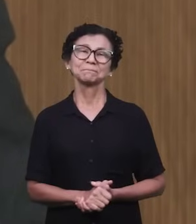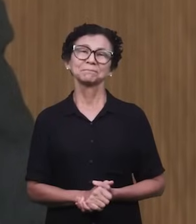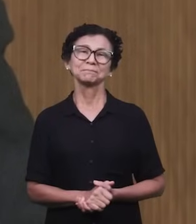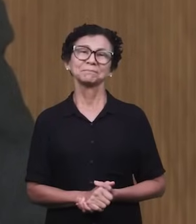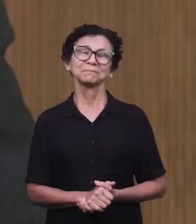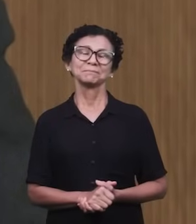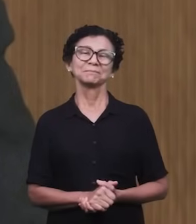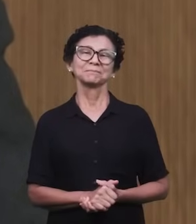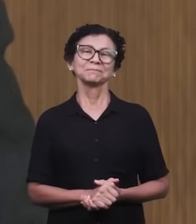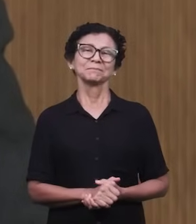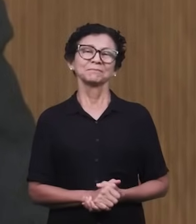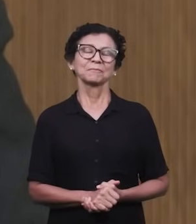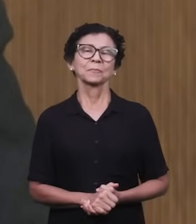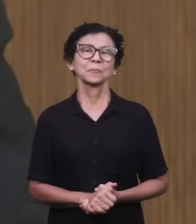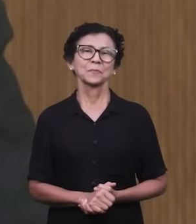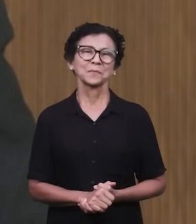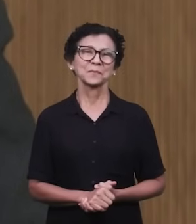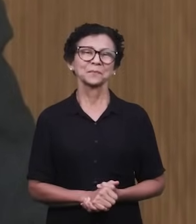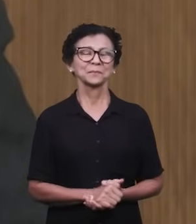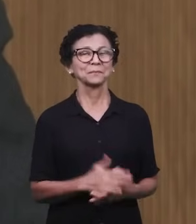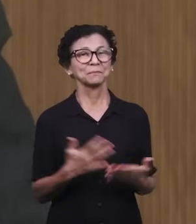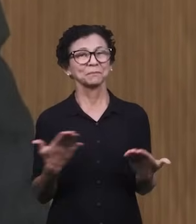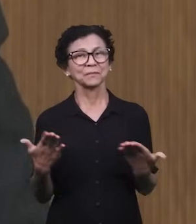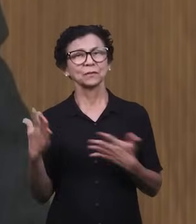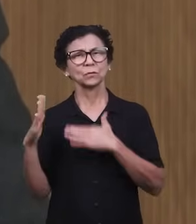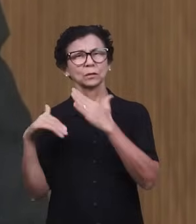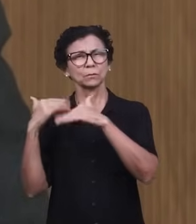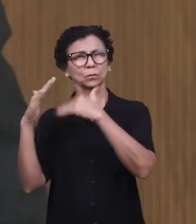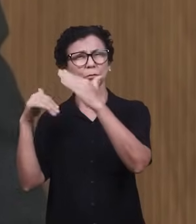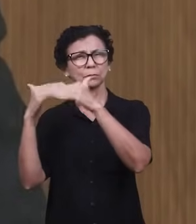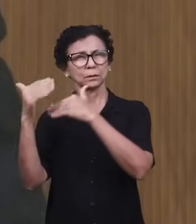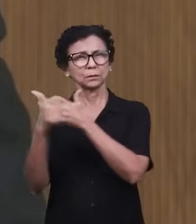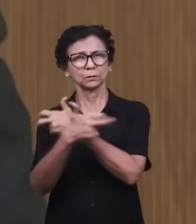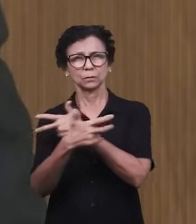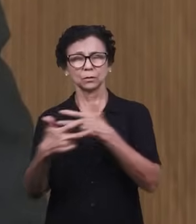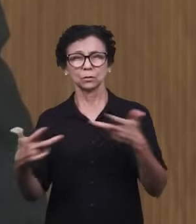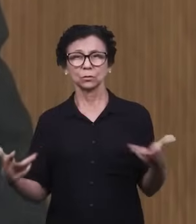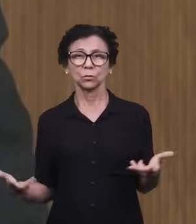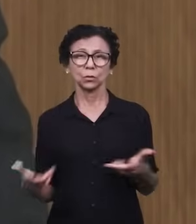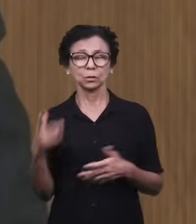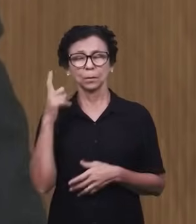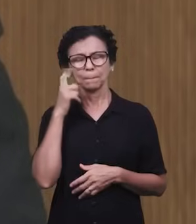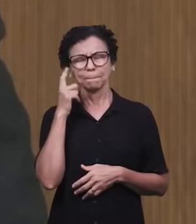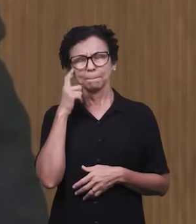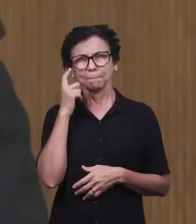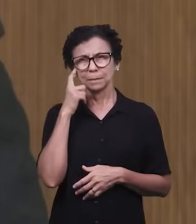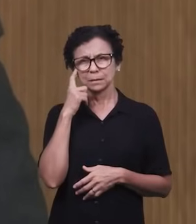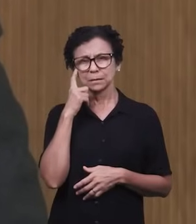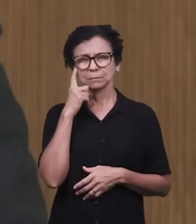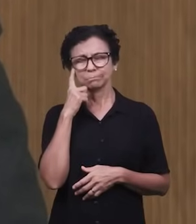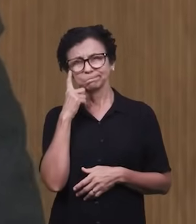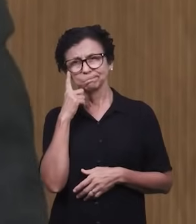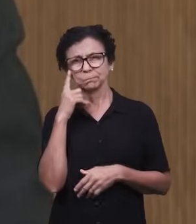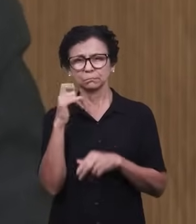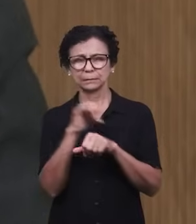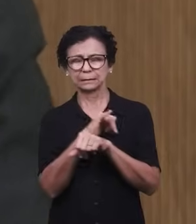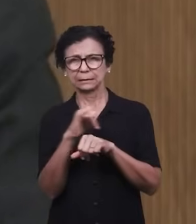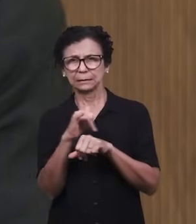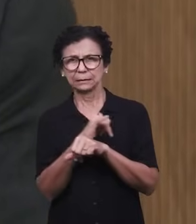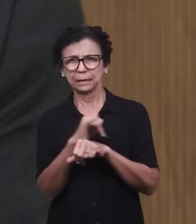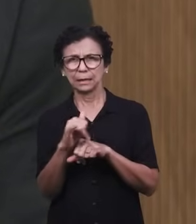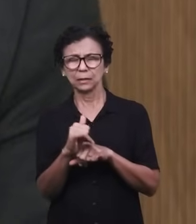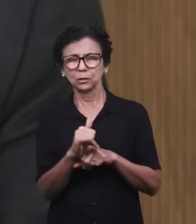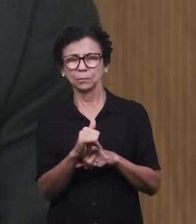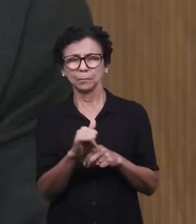12 anos esse ano, né? Mas é um trabalho de persistência e continuidade. E criança